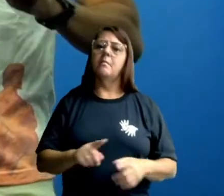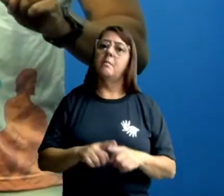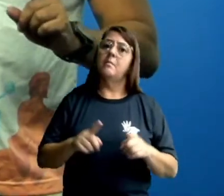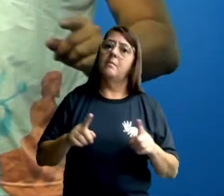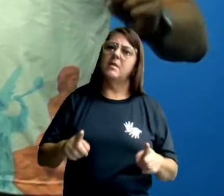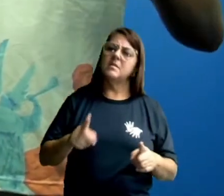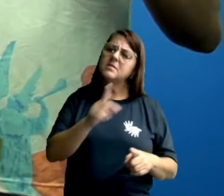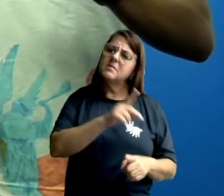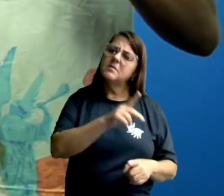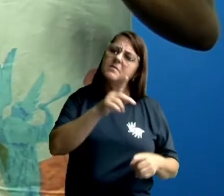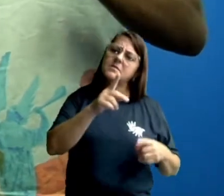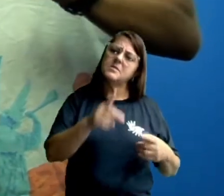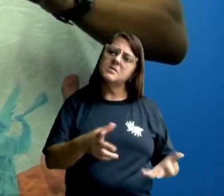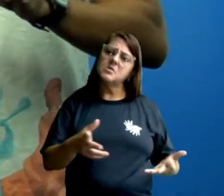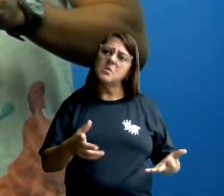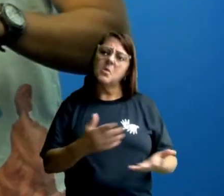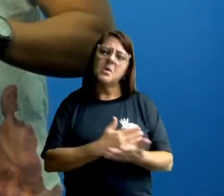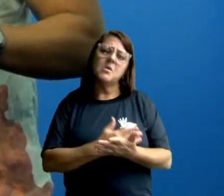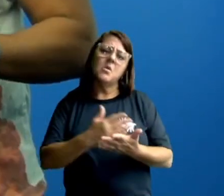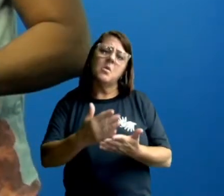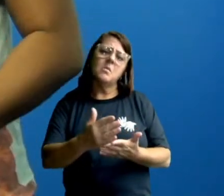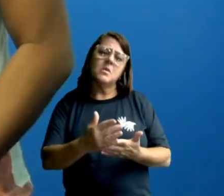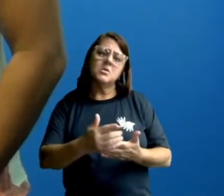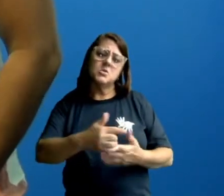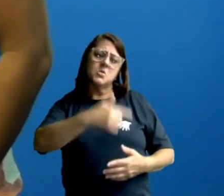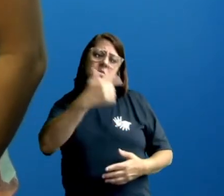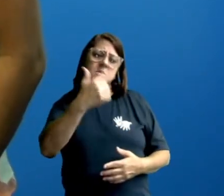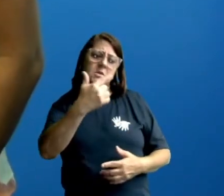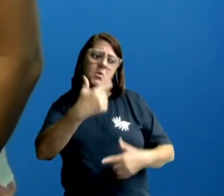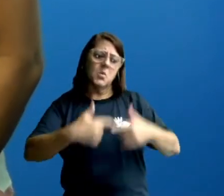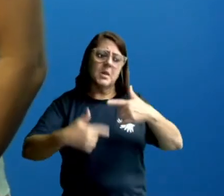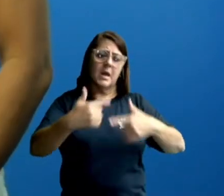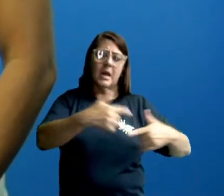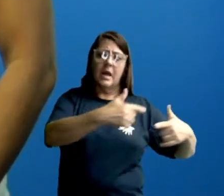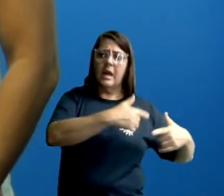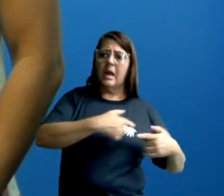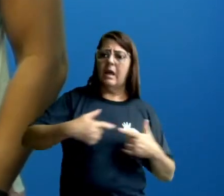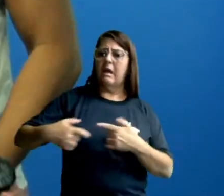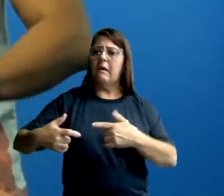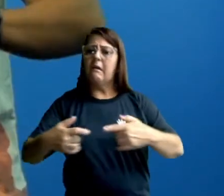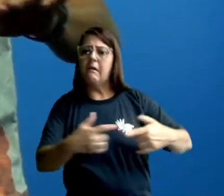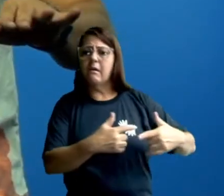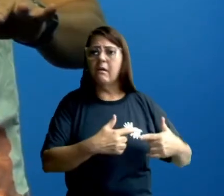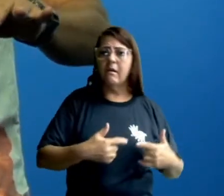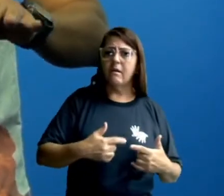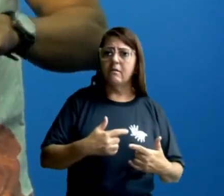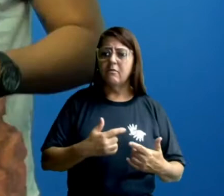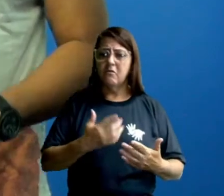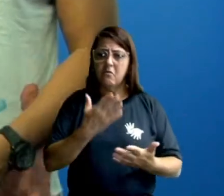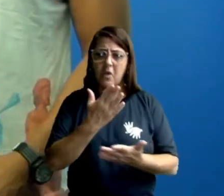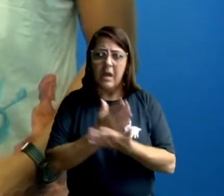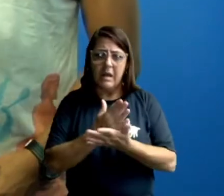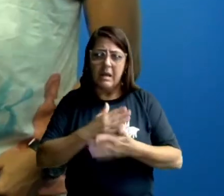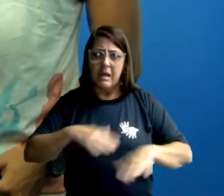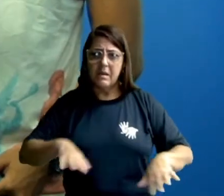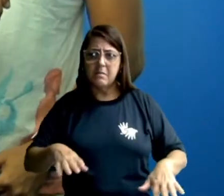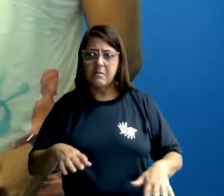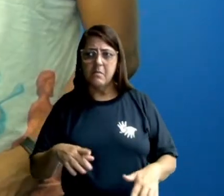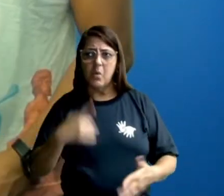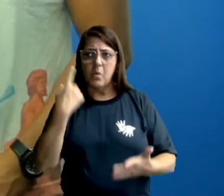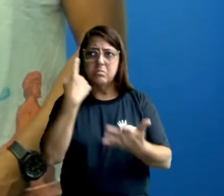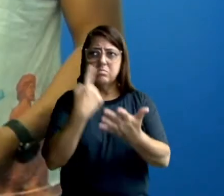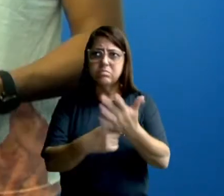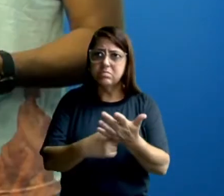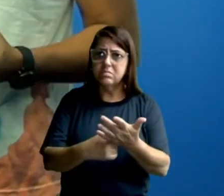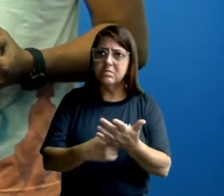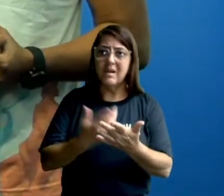Mas, professor, o que deu início à Segunda Guerra Mundial, então, foi isso? Foi essa quebra do acordo entre os